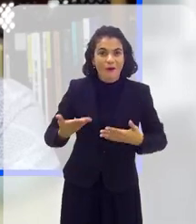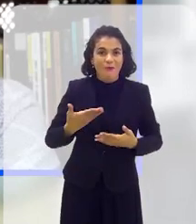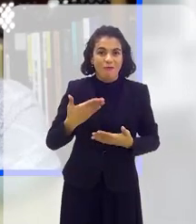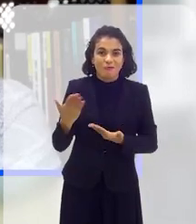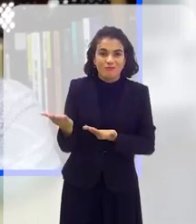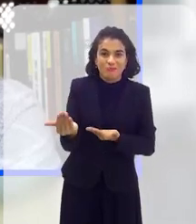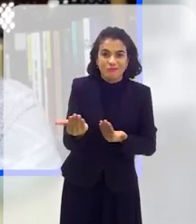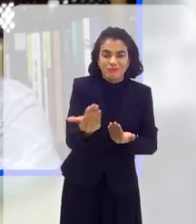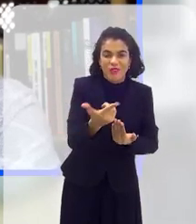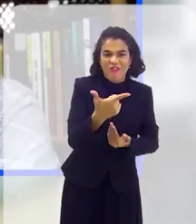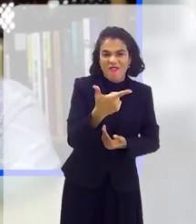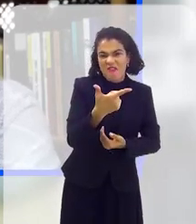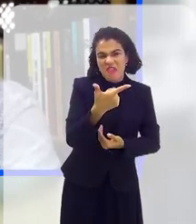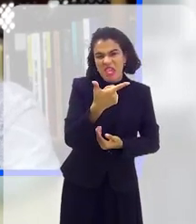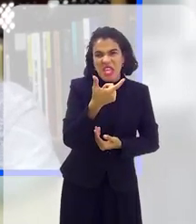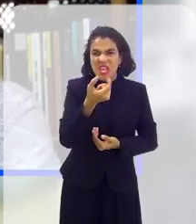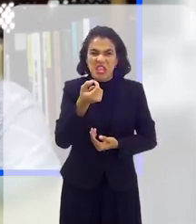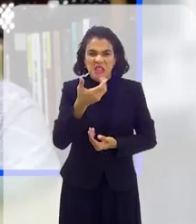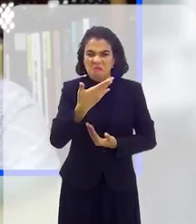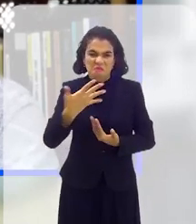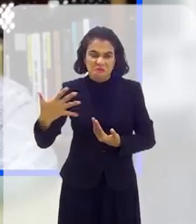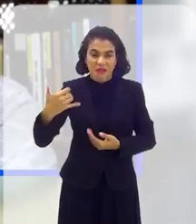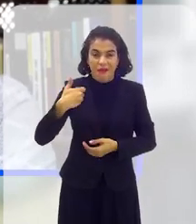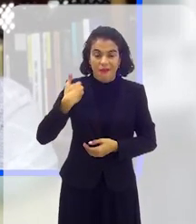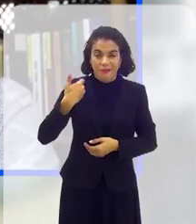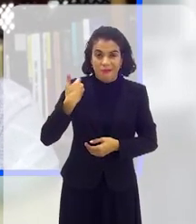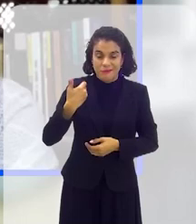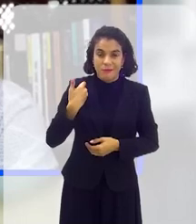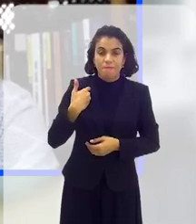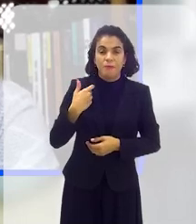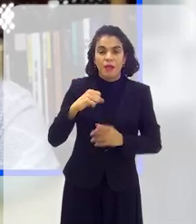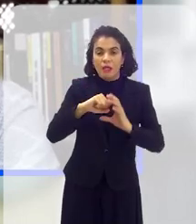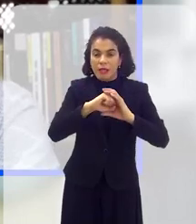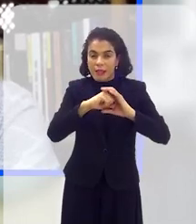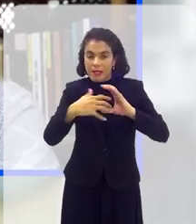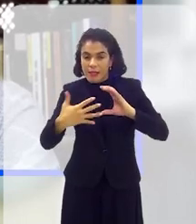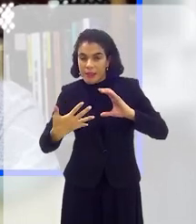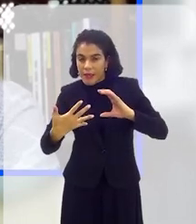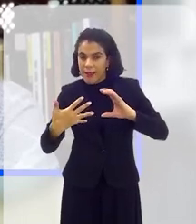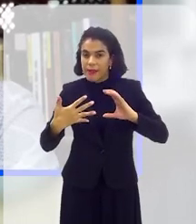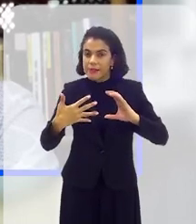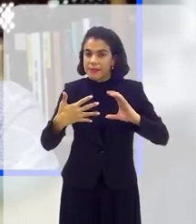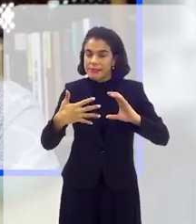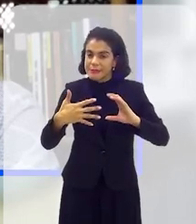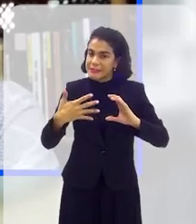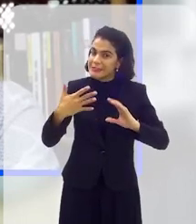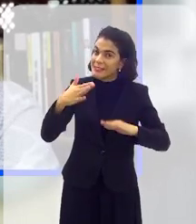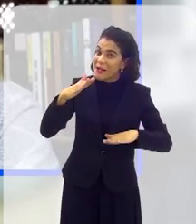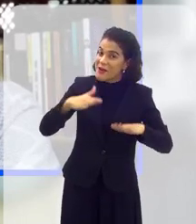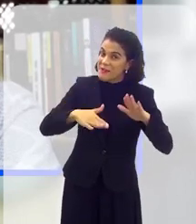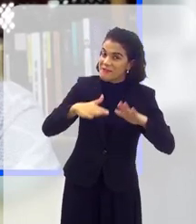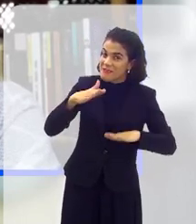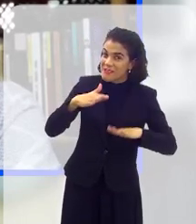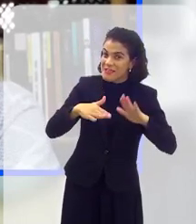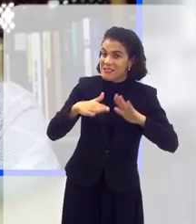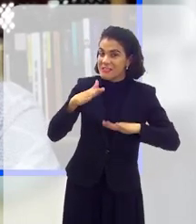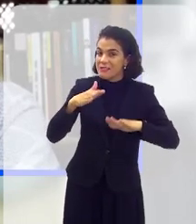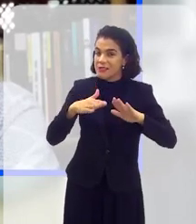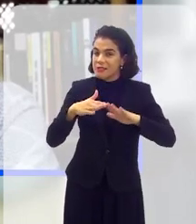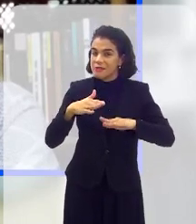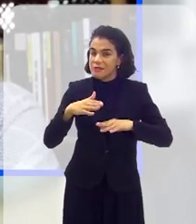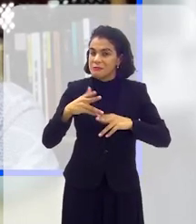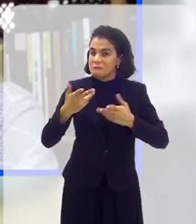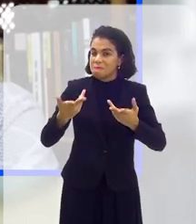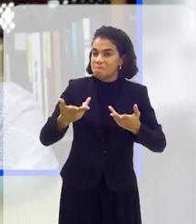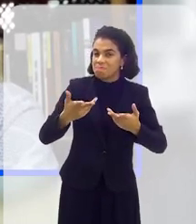meninos, de jovens, né, com 20 e poucos anos, e com características aí que talvez levassem